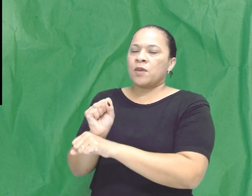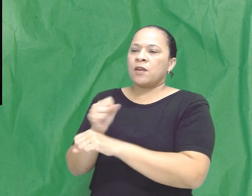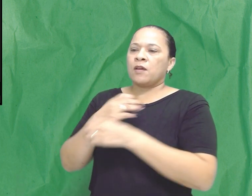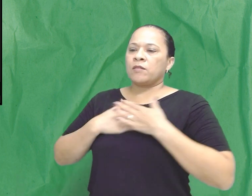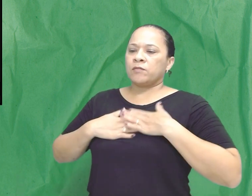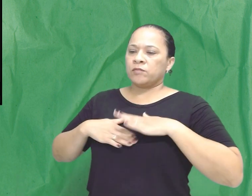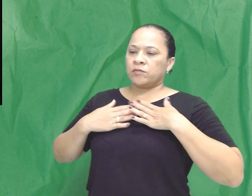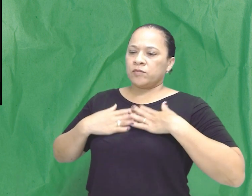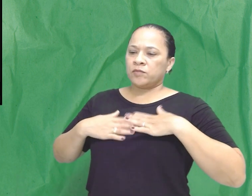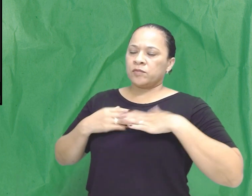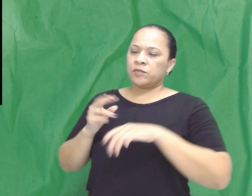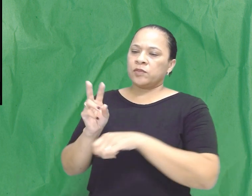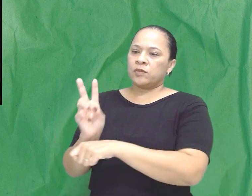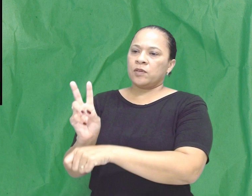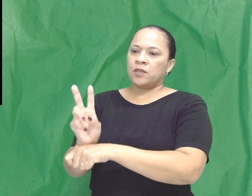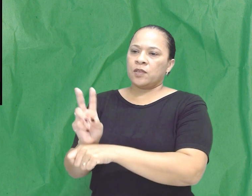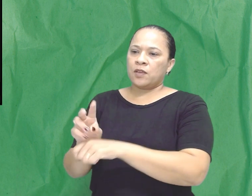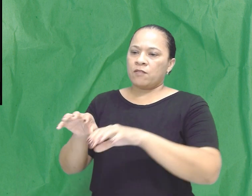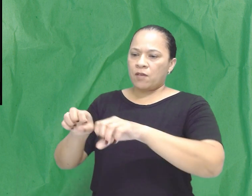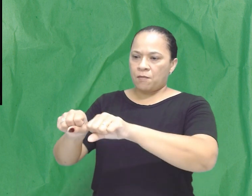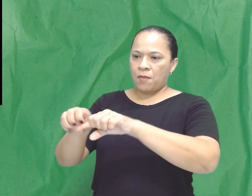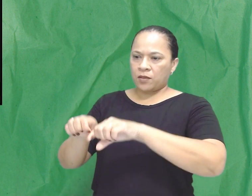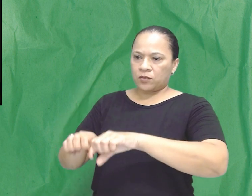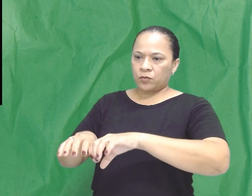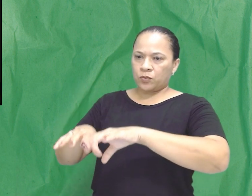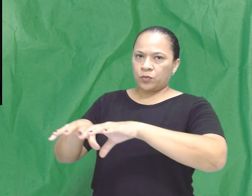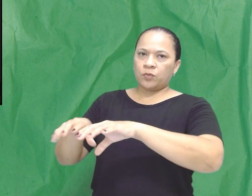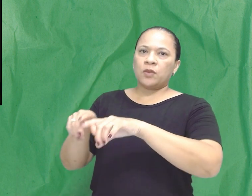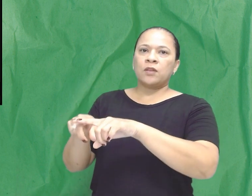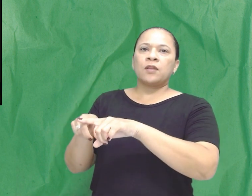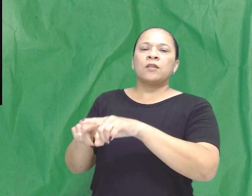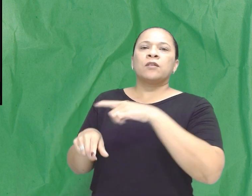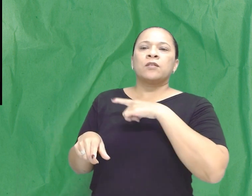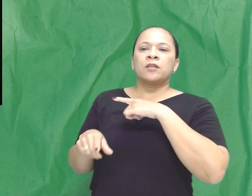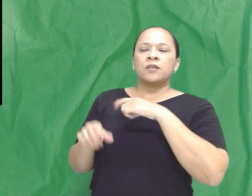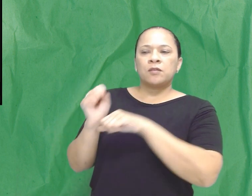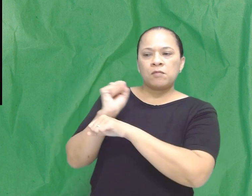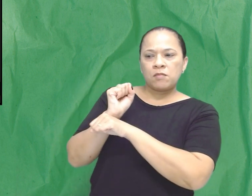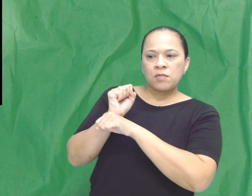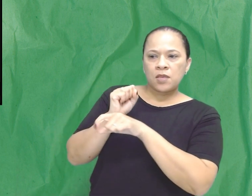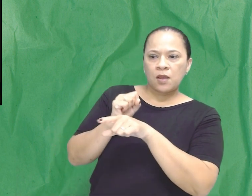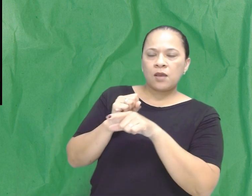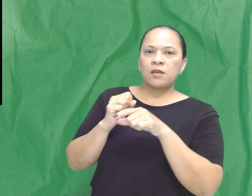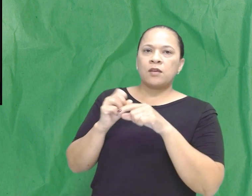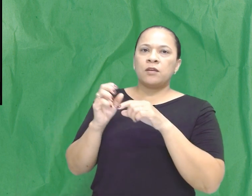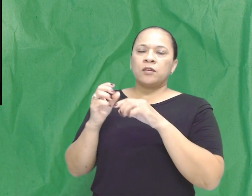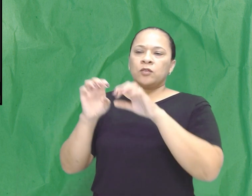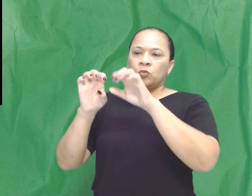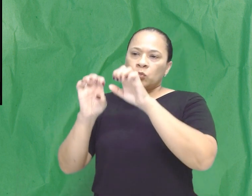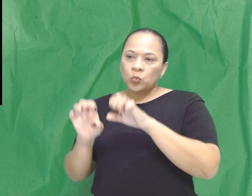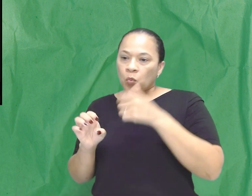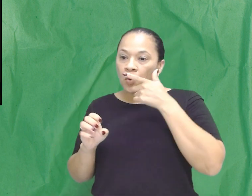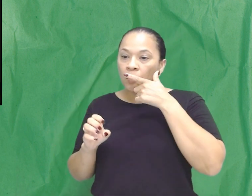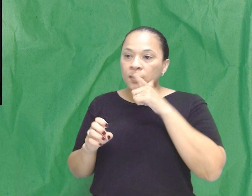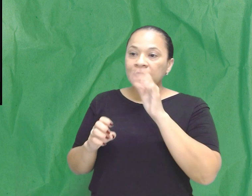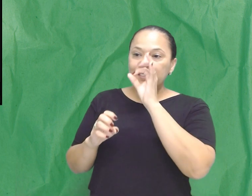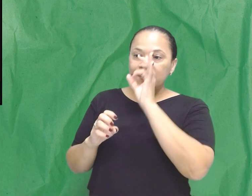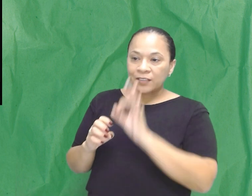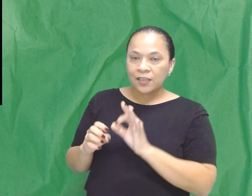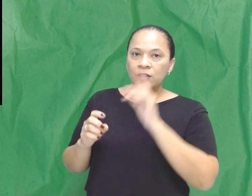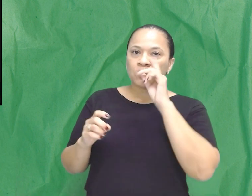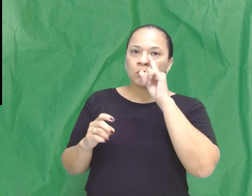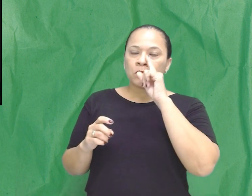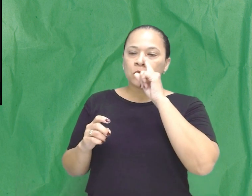justamente para que tudo se ajeite, né, o biscoito ele ganhe a estrutura que ele precisa e aí você começa